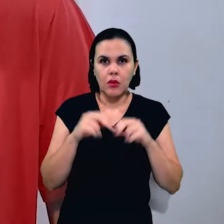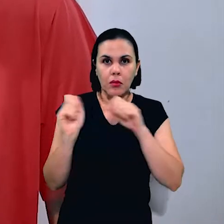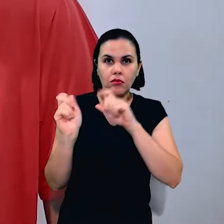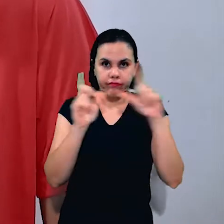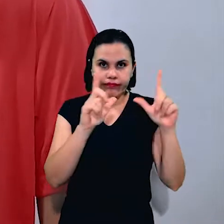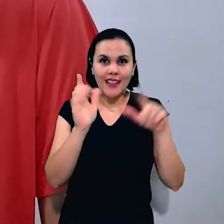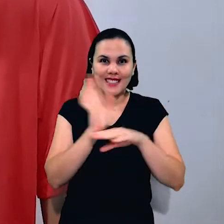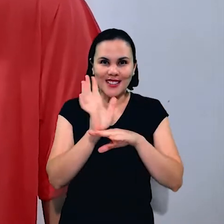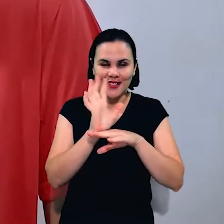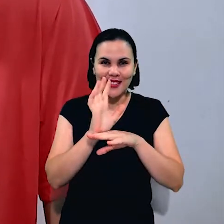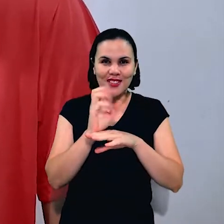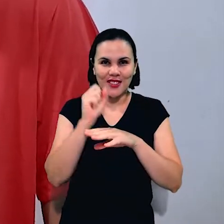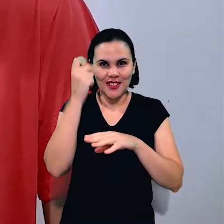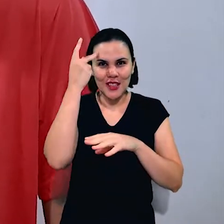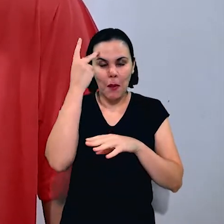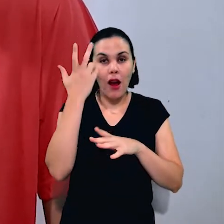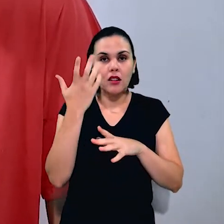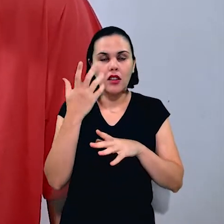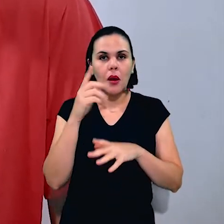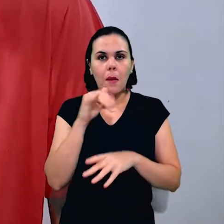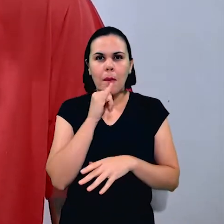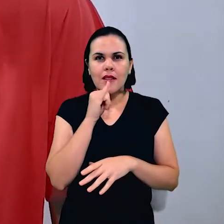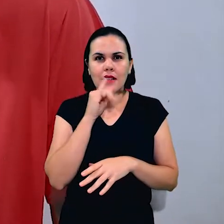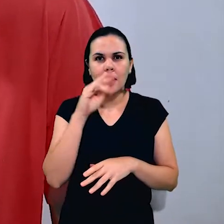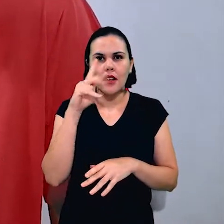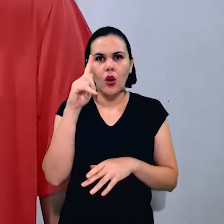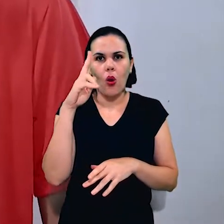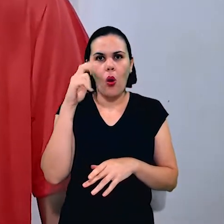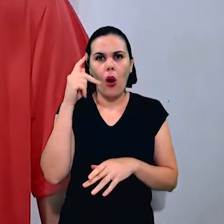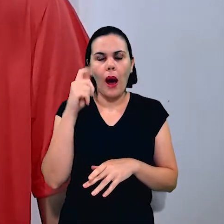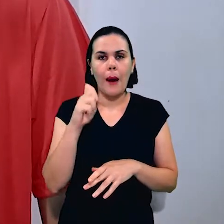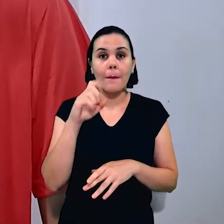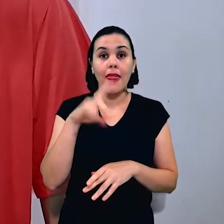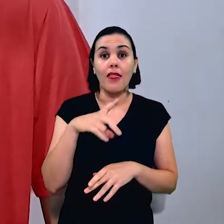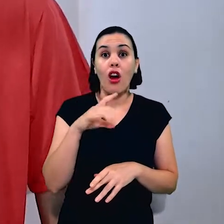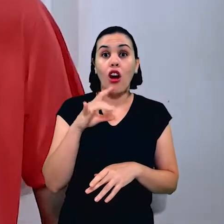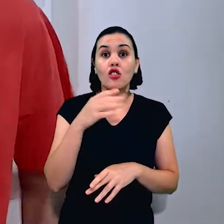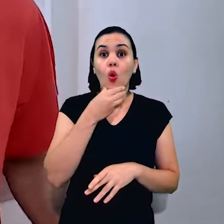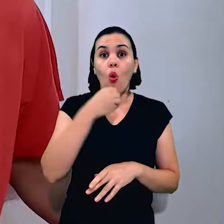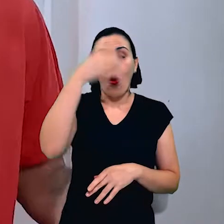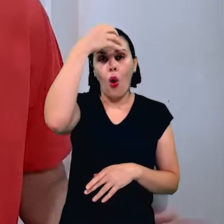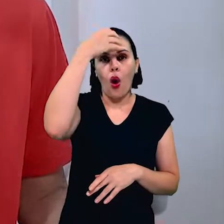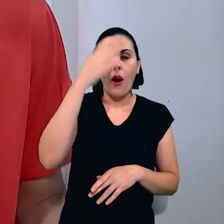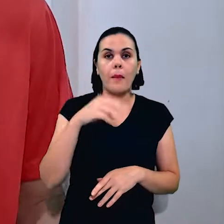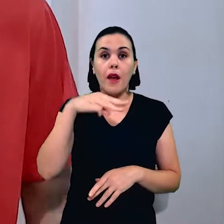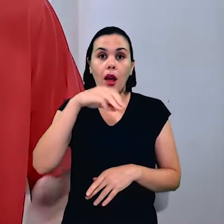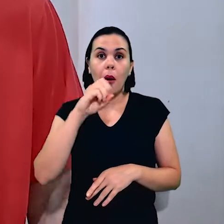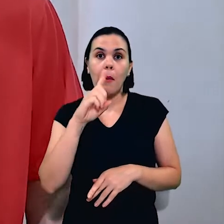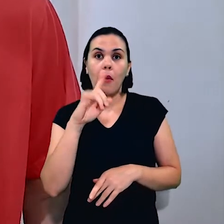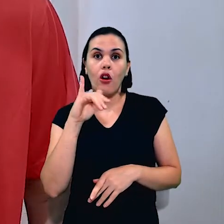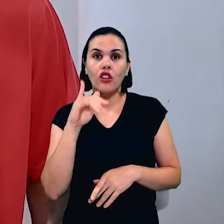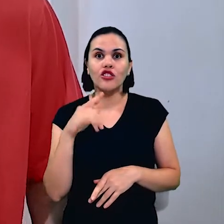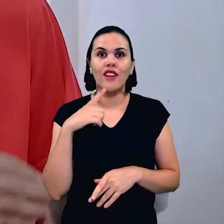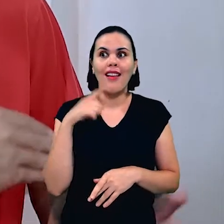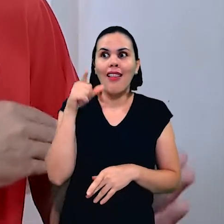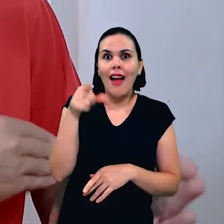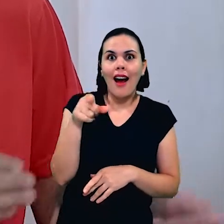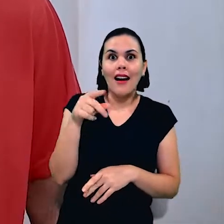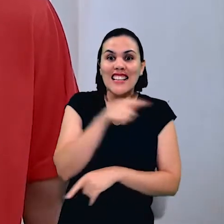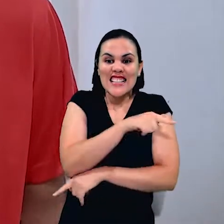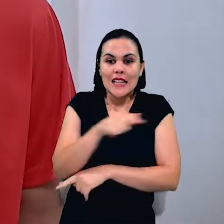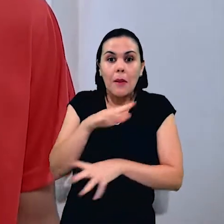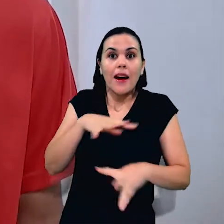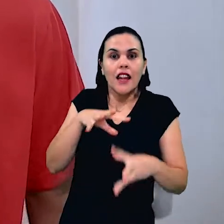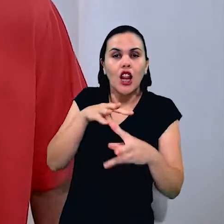Paulo. Iguape, por exemplo, não tem imperador nem imperatriz, é só imperador. Mogi das Cruzes, enquanto a nossa alvorada aqui são dois domingos, lá eles fazem a